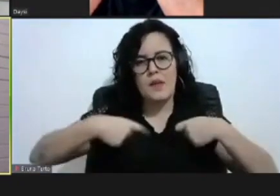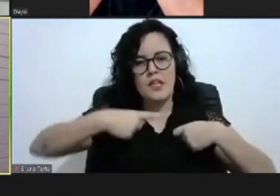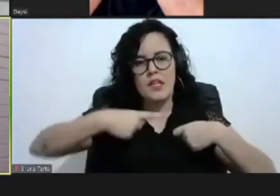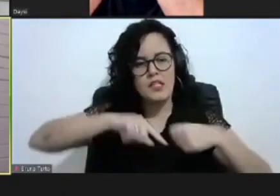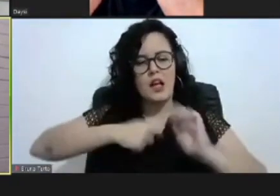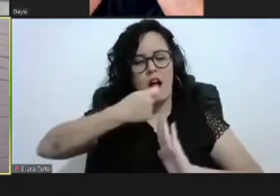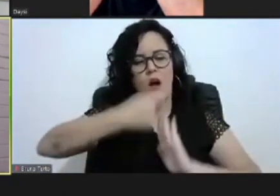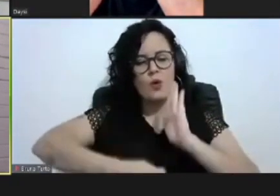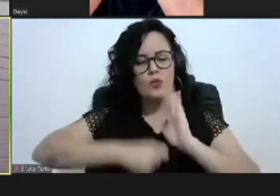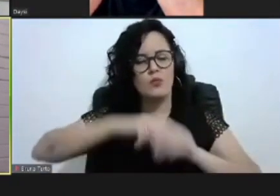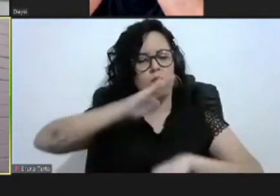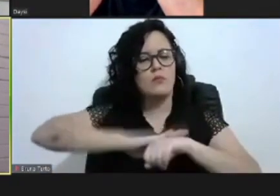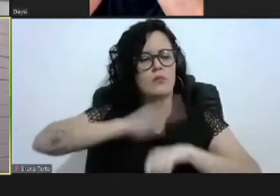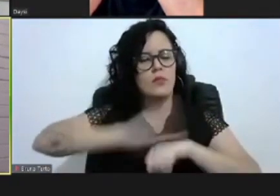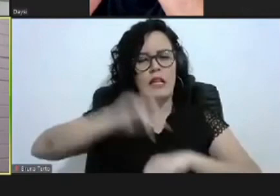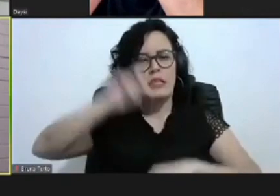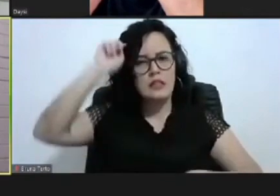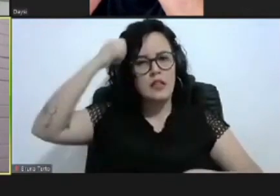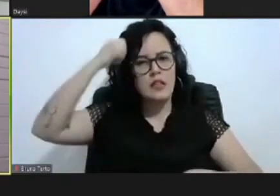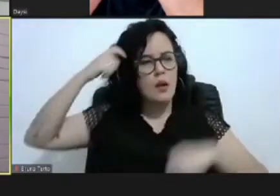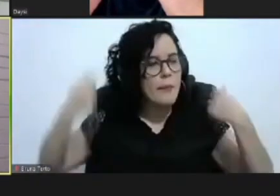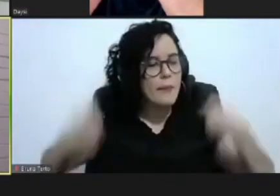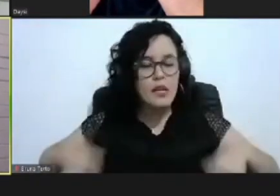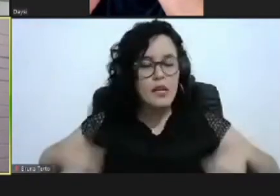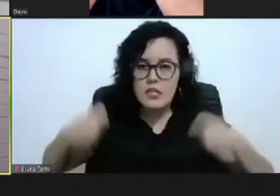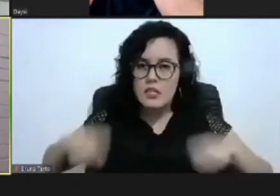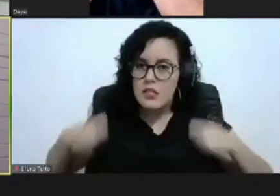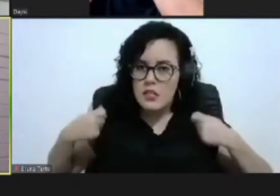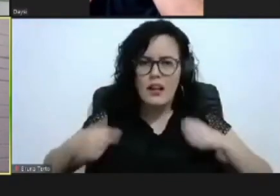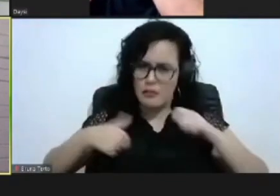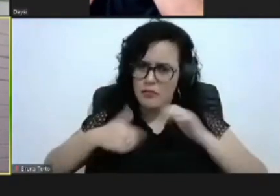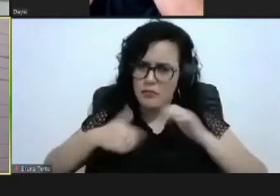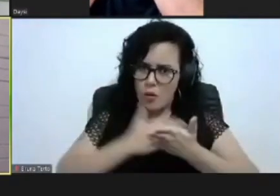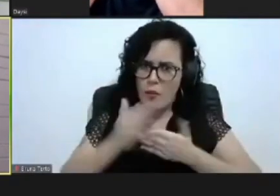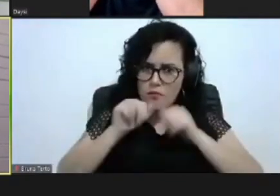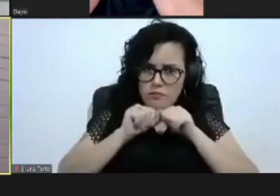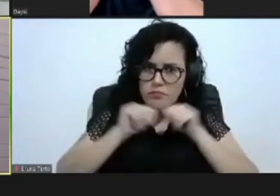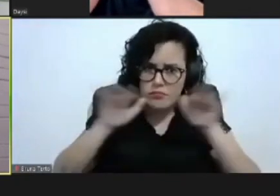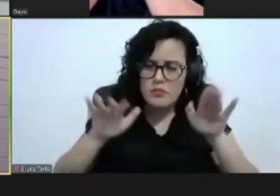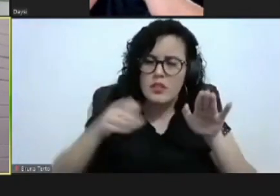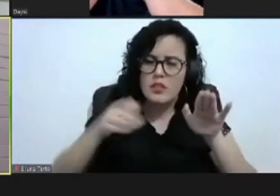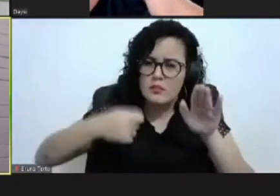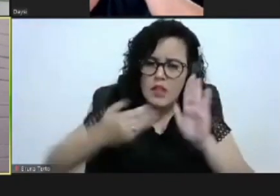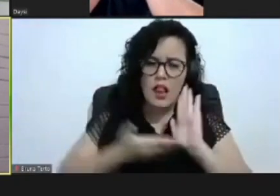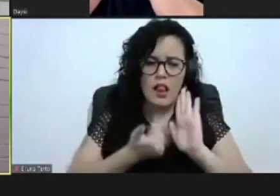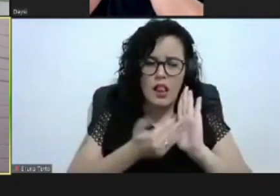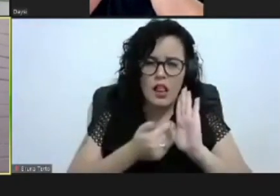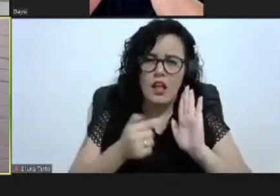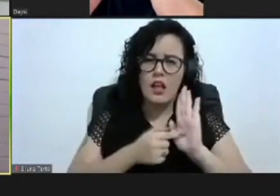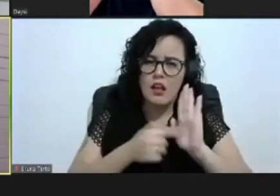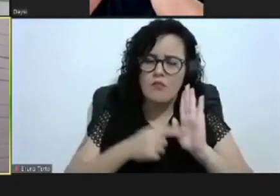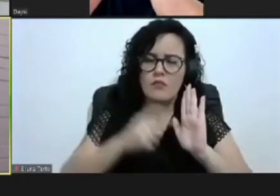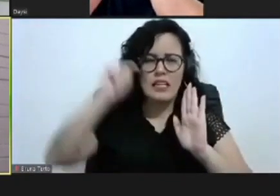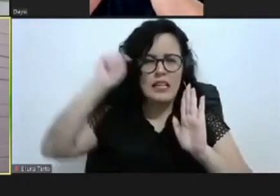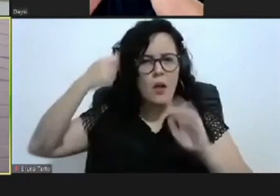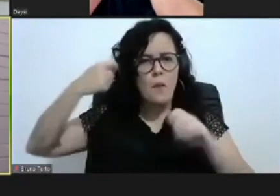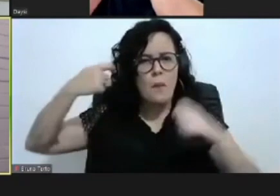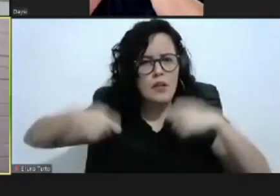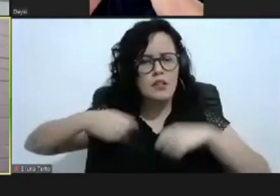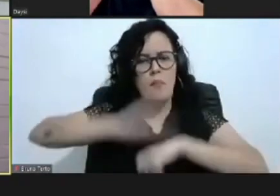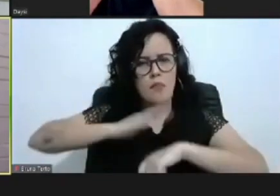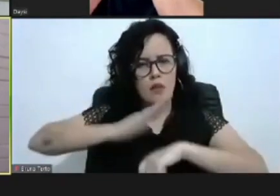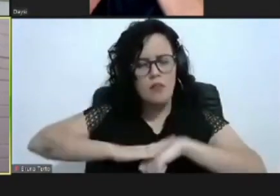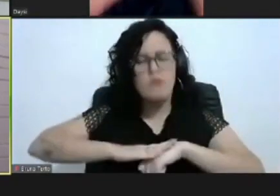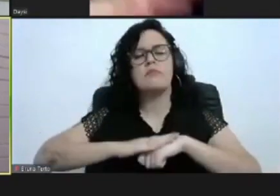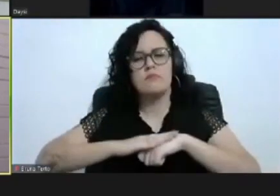negros na Boitempo, que a gente precisava ter, né, essa questão abordada nos livros da Boitempo, e ao mesmo tempo a gente queria que isso fosse